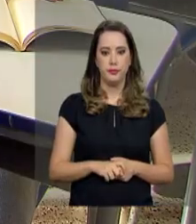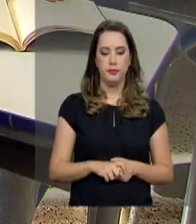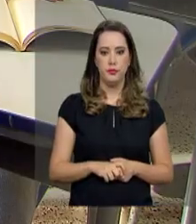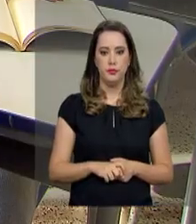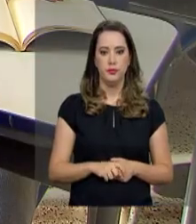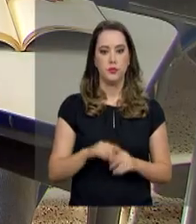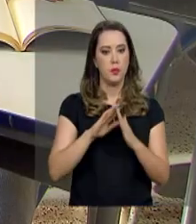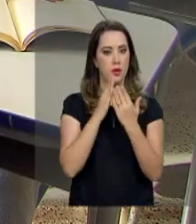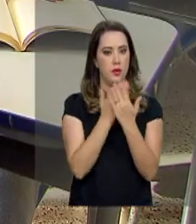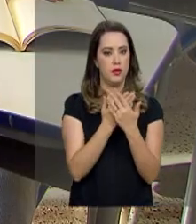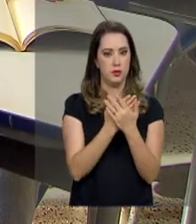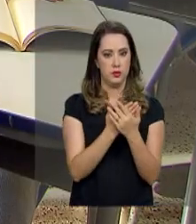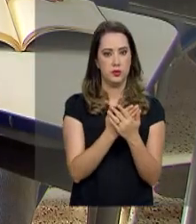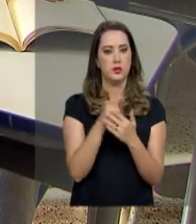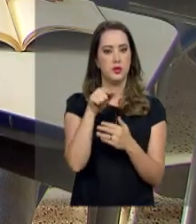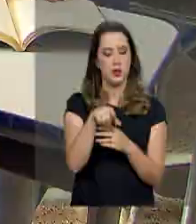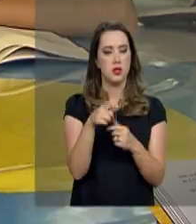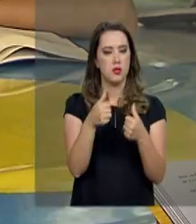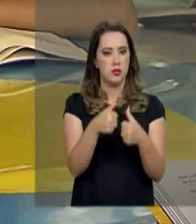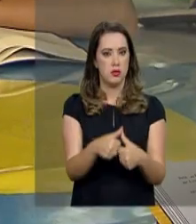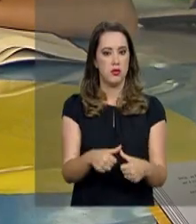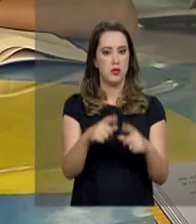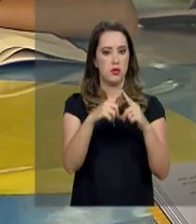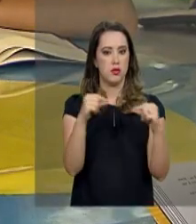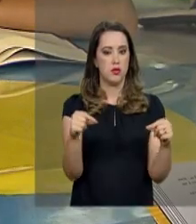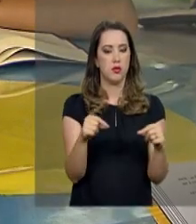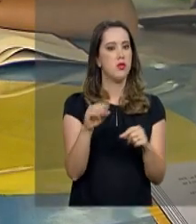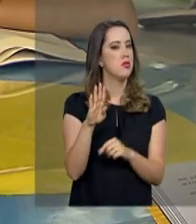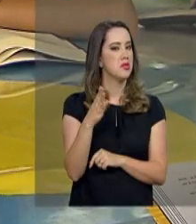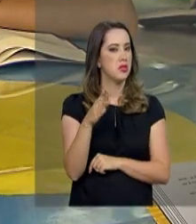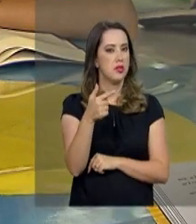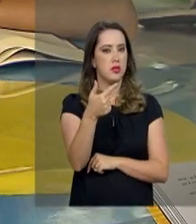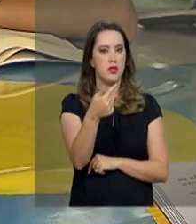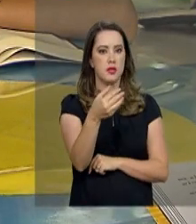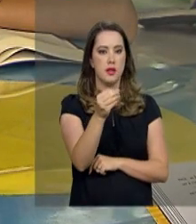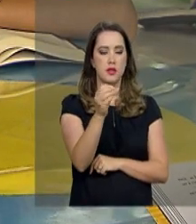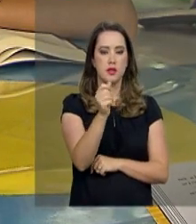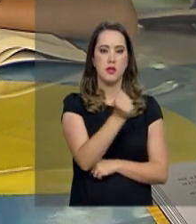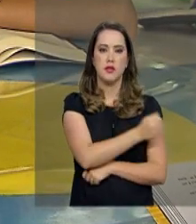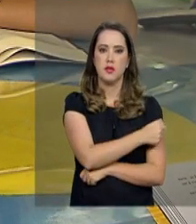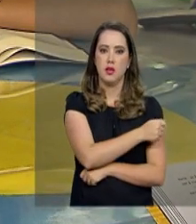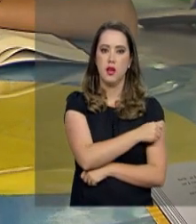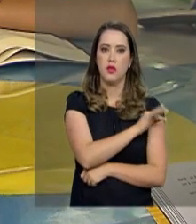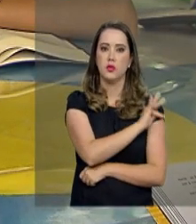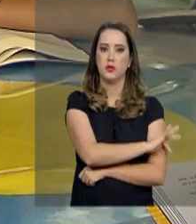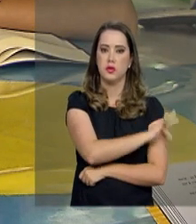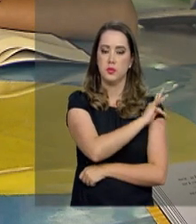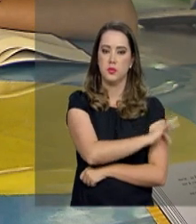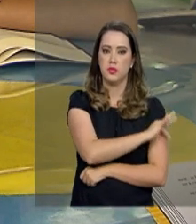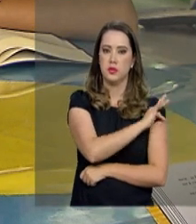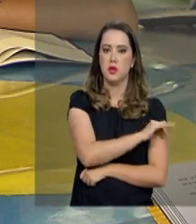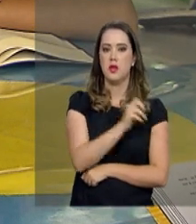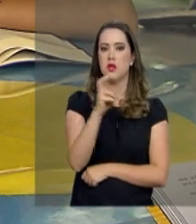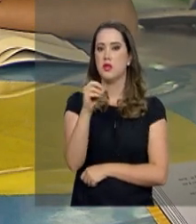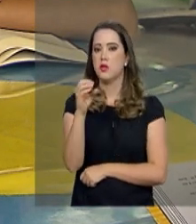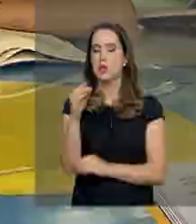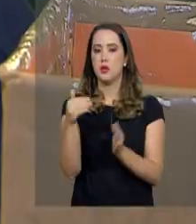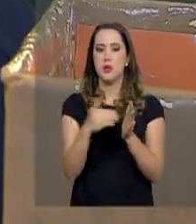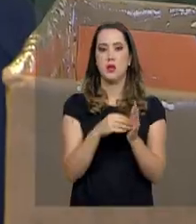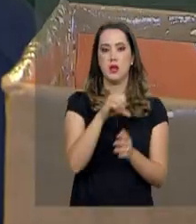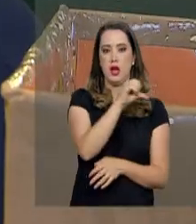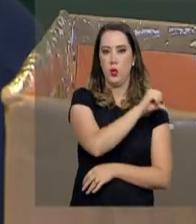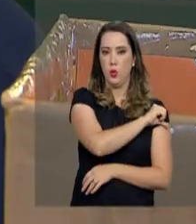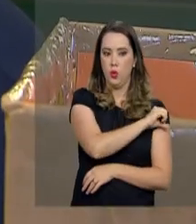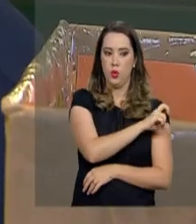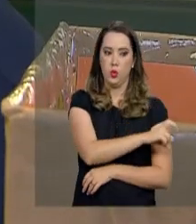Essa escola da rede pública fica em Brasília e atende a quase 700 alunos do ensino fundamental, entre o quinto e o nono ano.